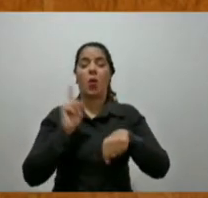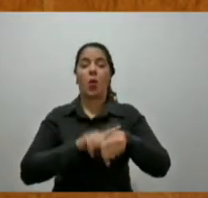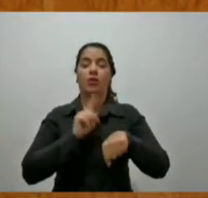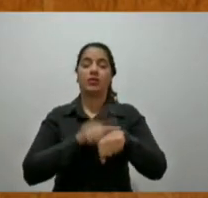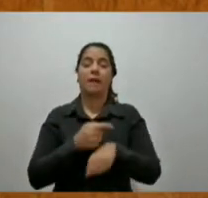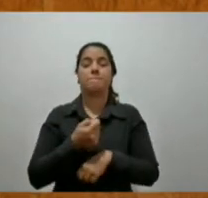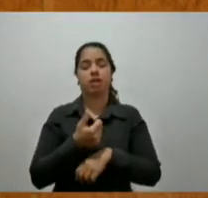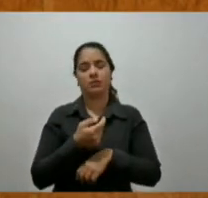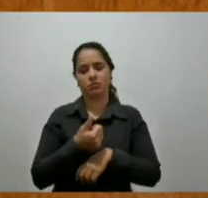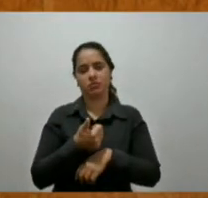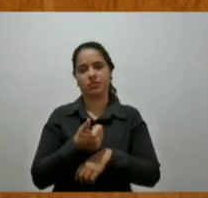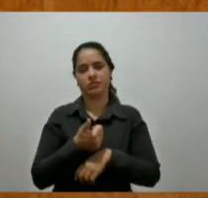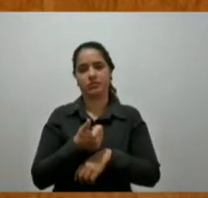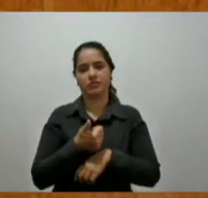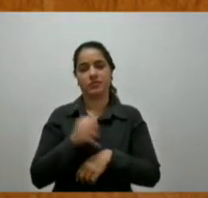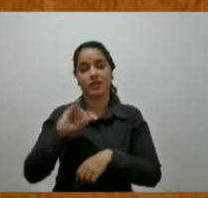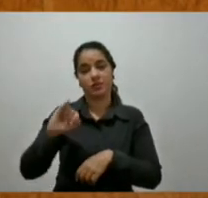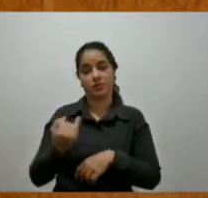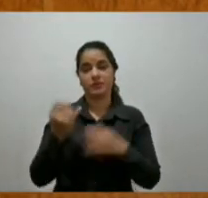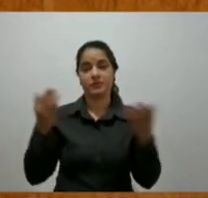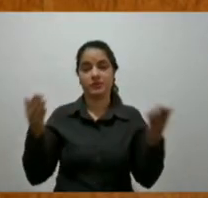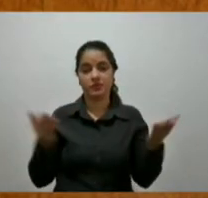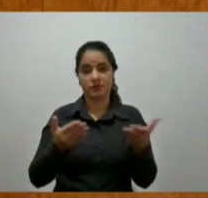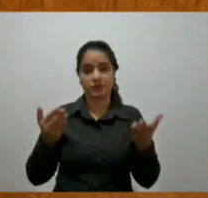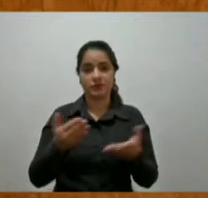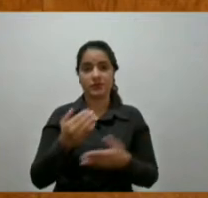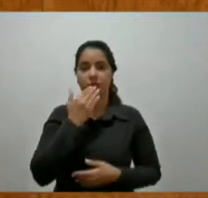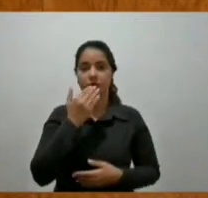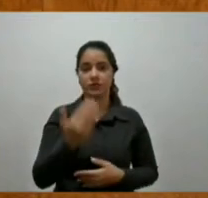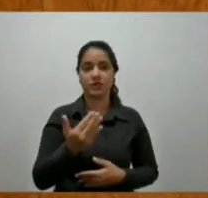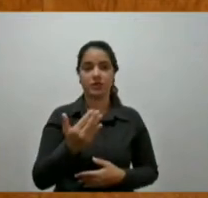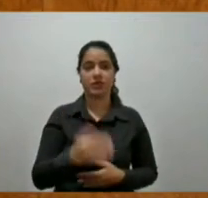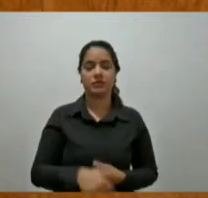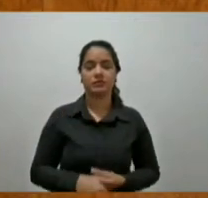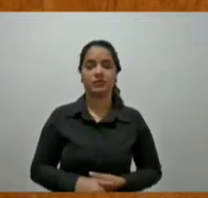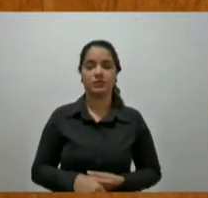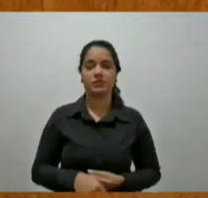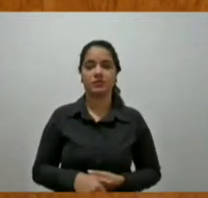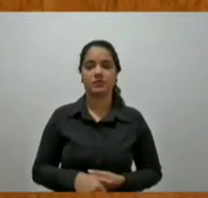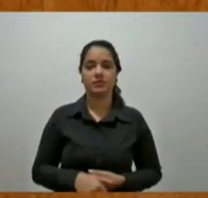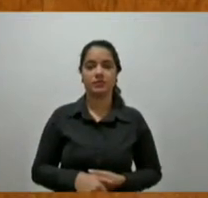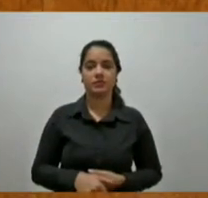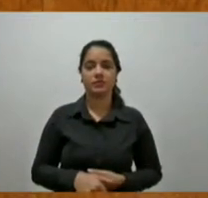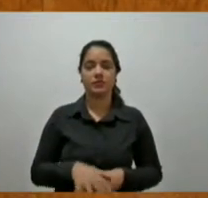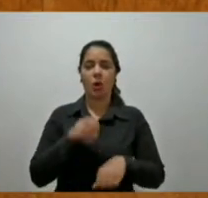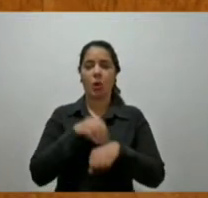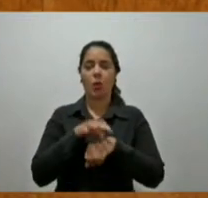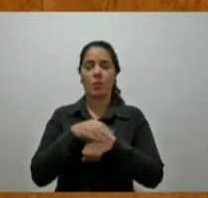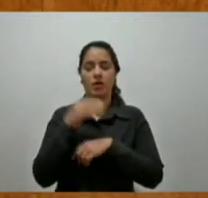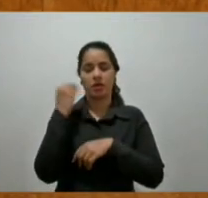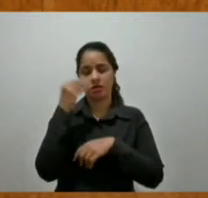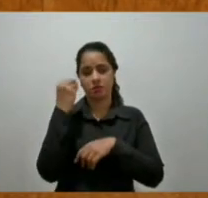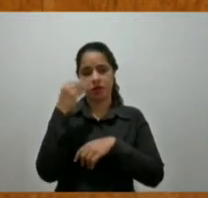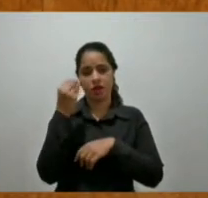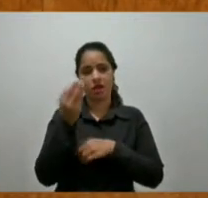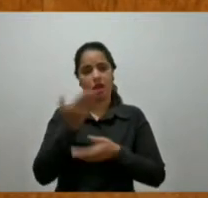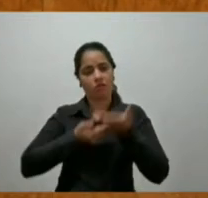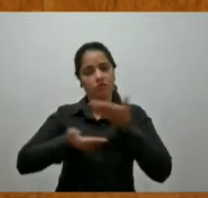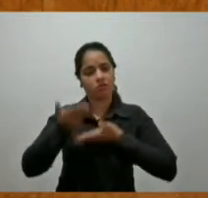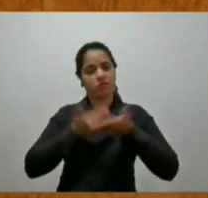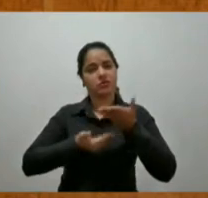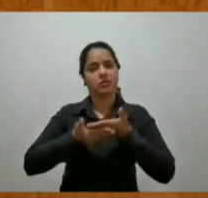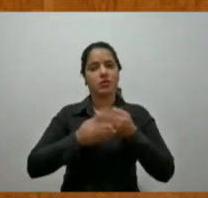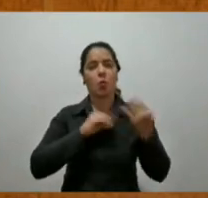você para que você pudesse compartilhar um pouco da sua rica experiência rodando o mundo, em contato